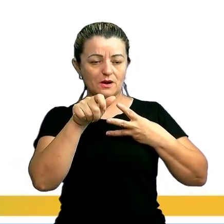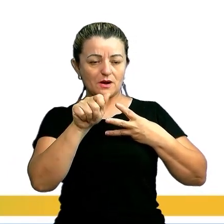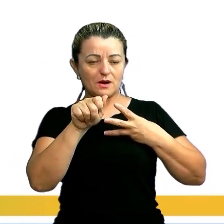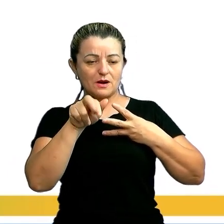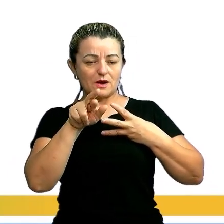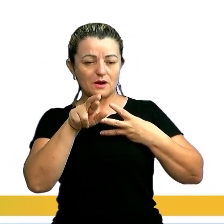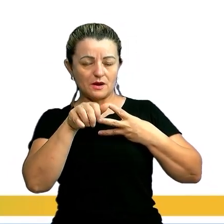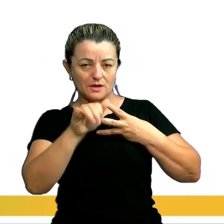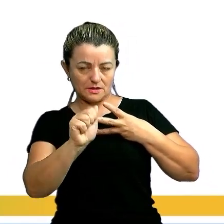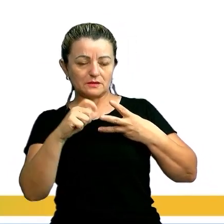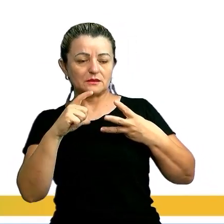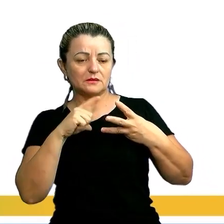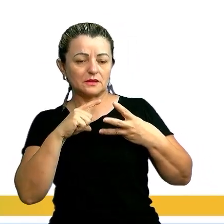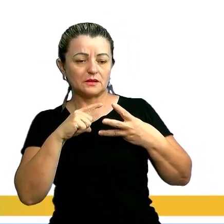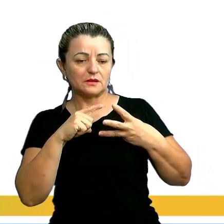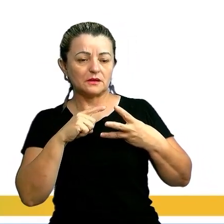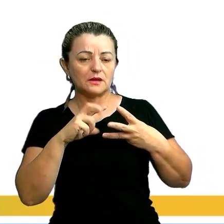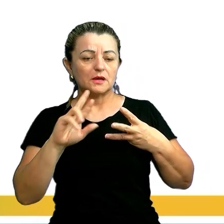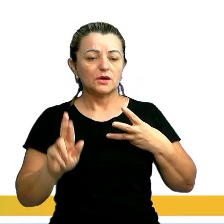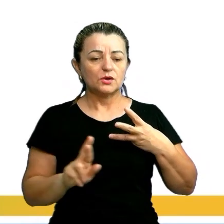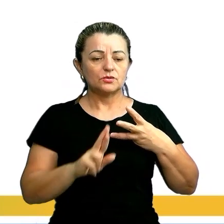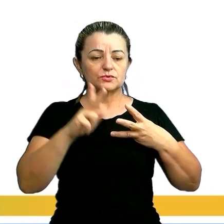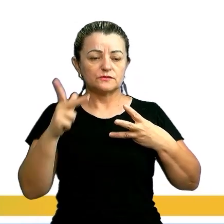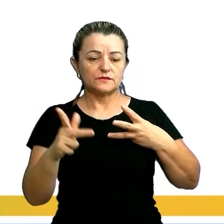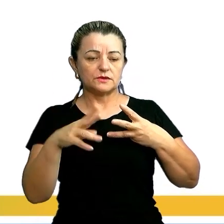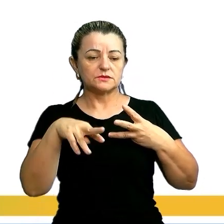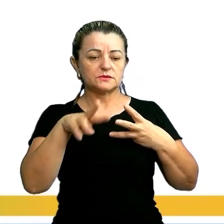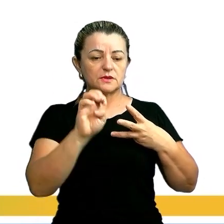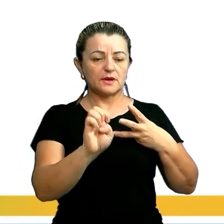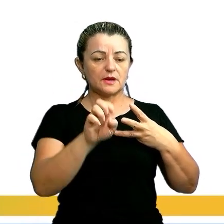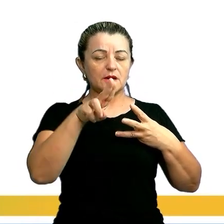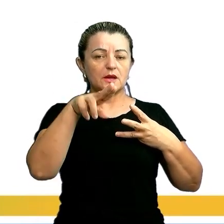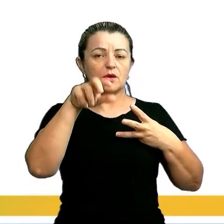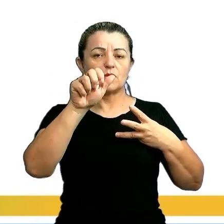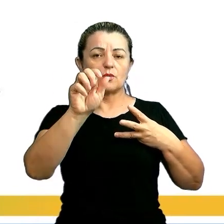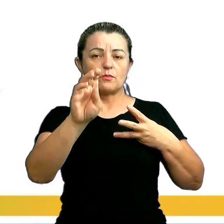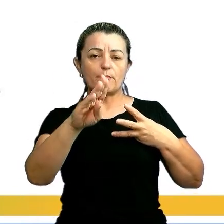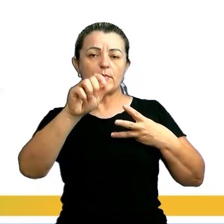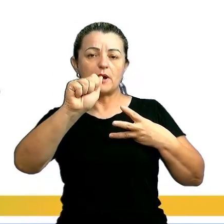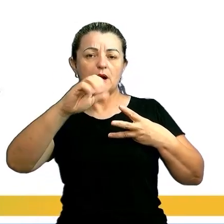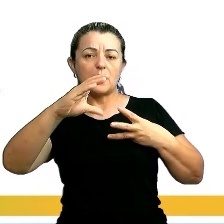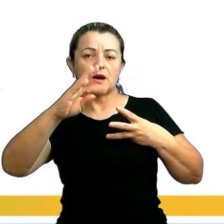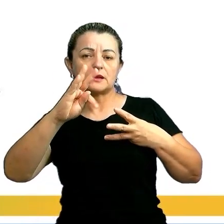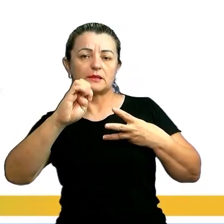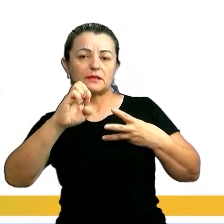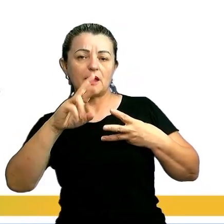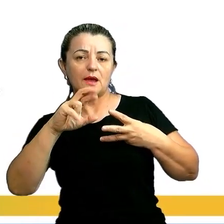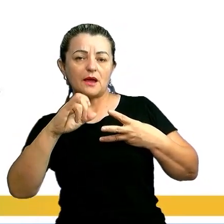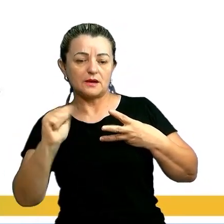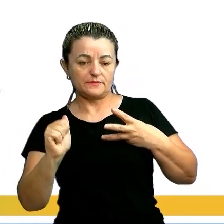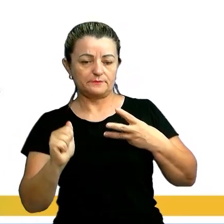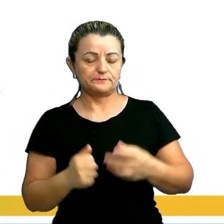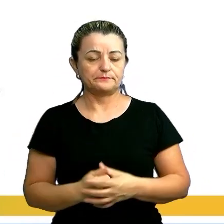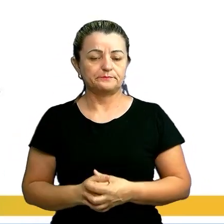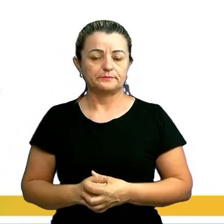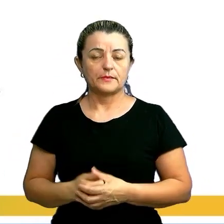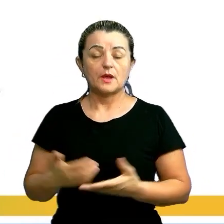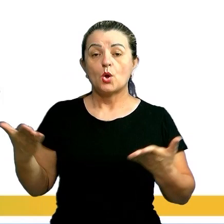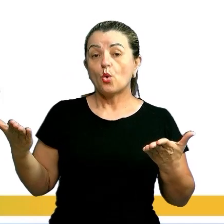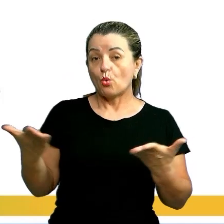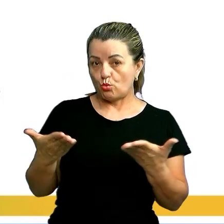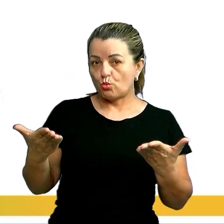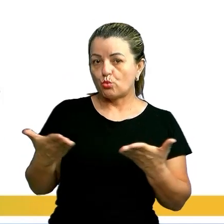estão mais próximas de nós, seres humanos. Ok? Vamos adiante. Hoje